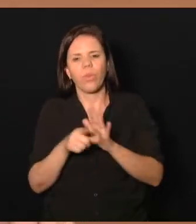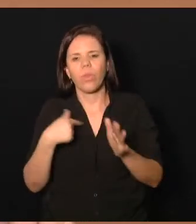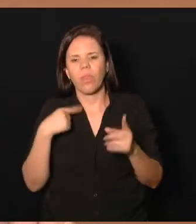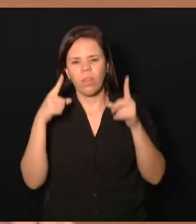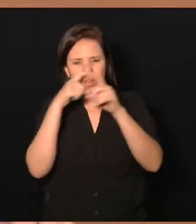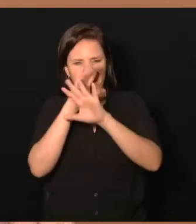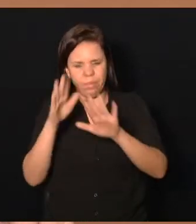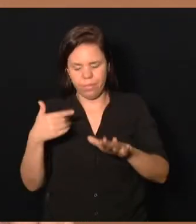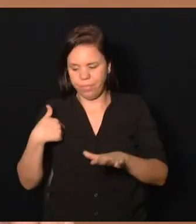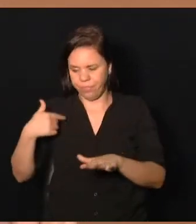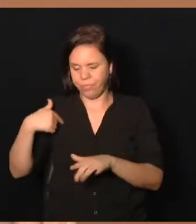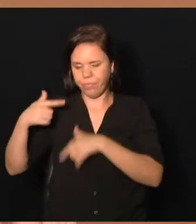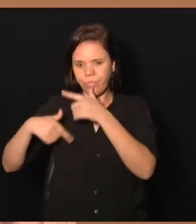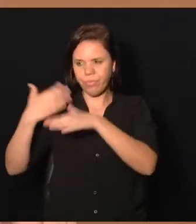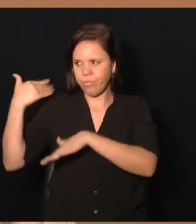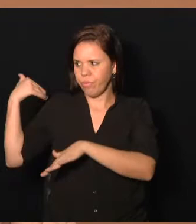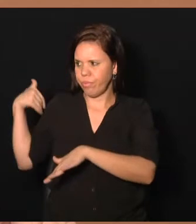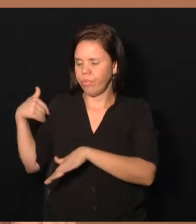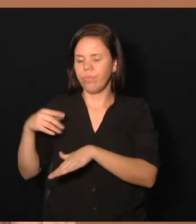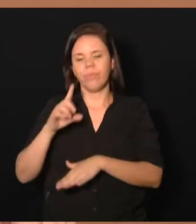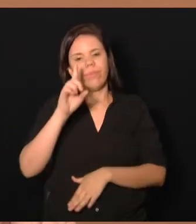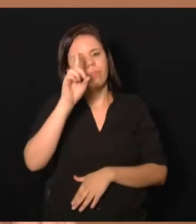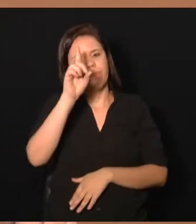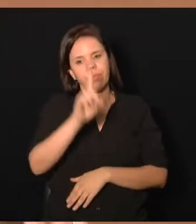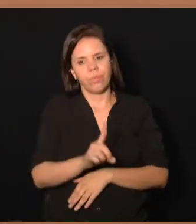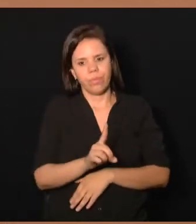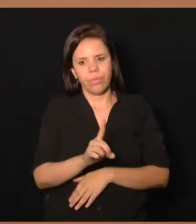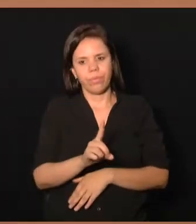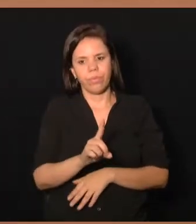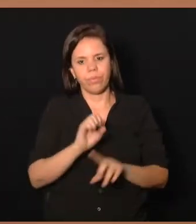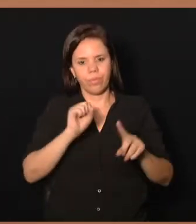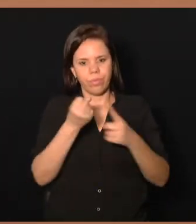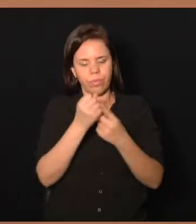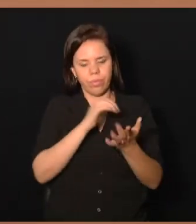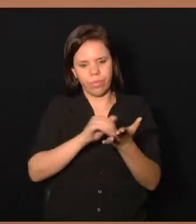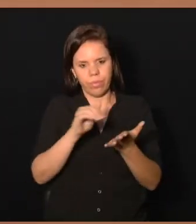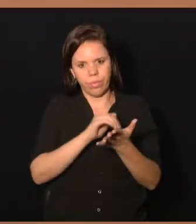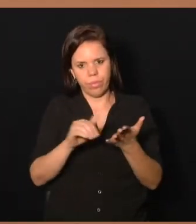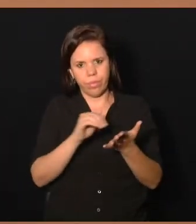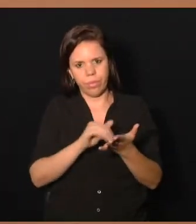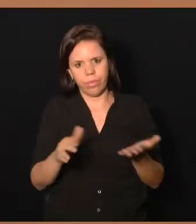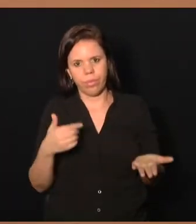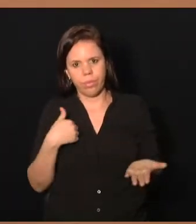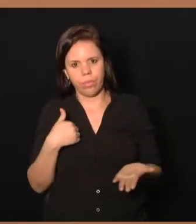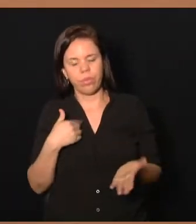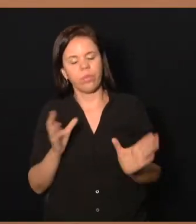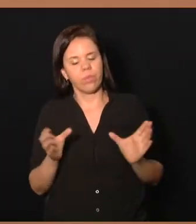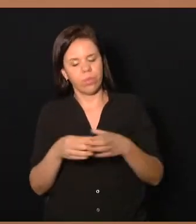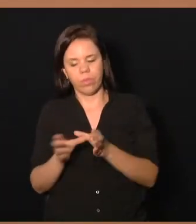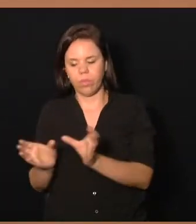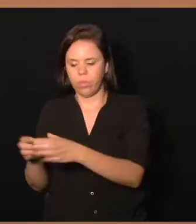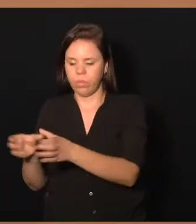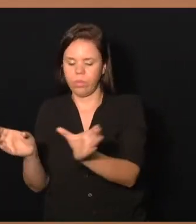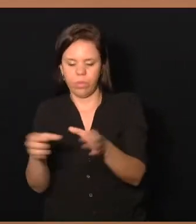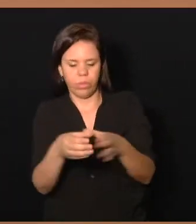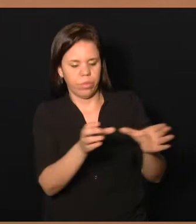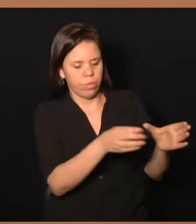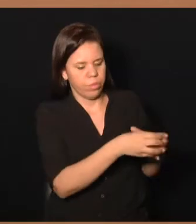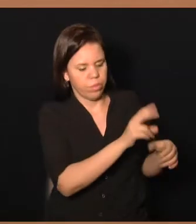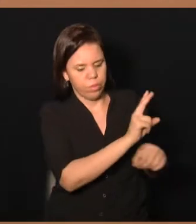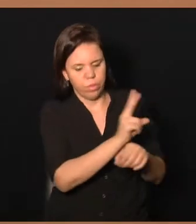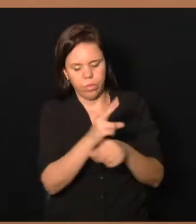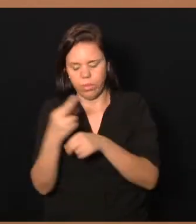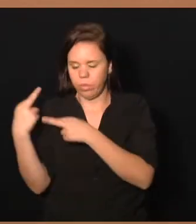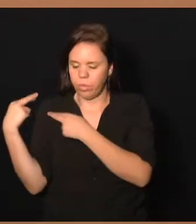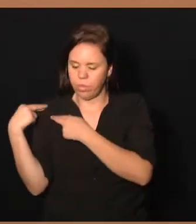da Secretaria de Assistência Social de 97 a 2000. E eu cuidava dos conselhos. Era eu